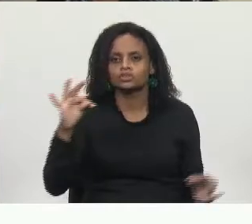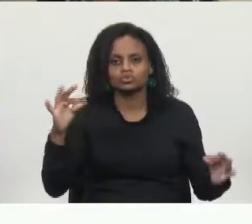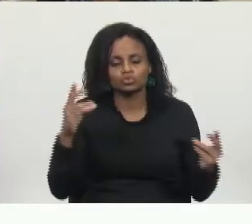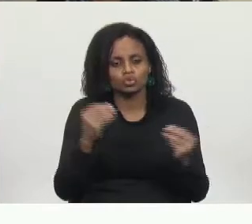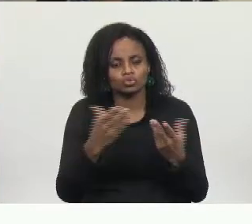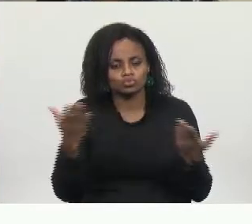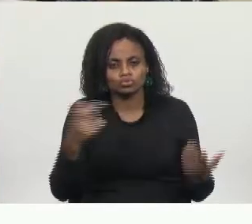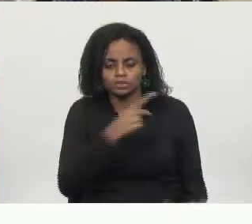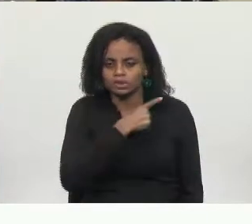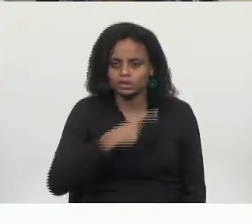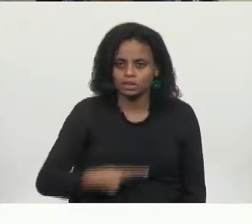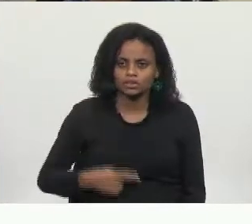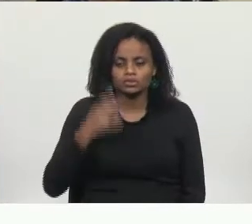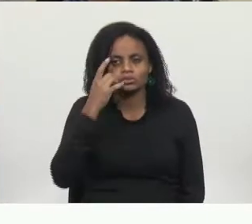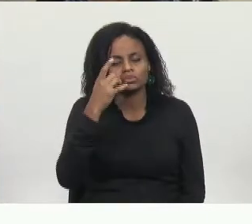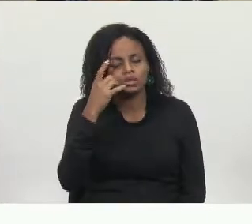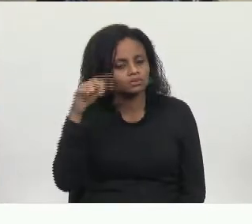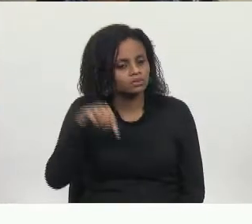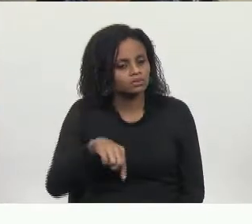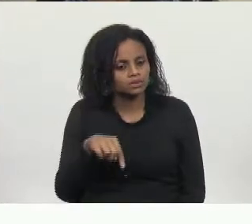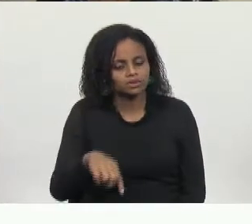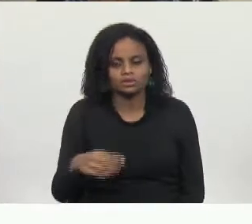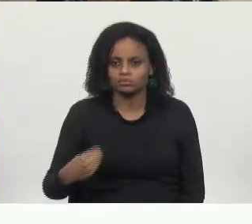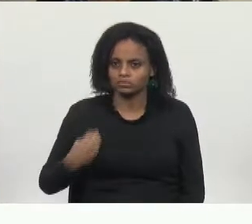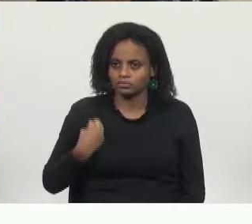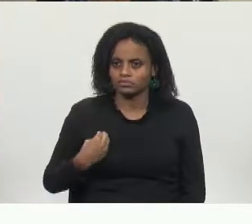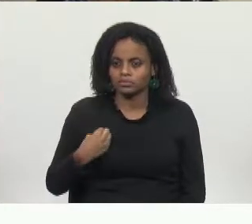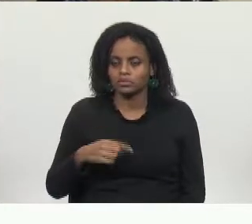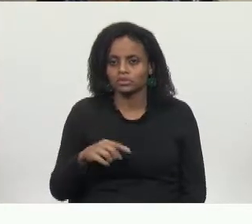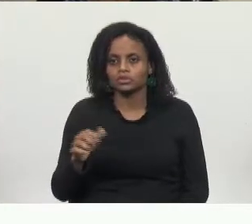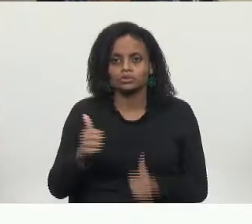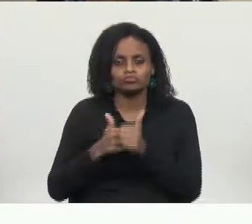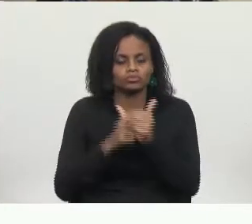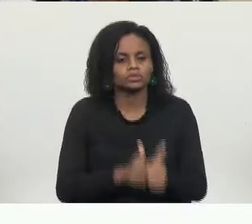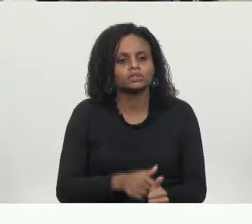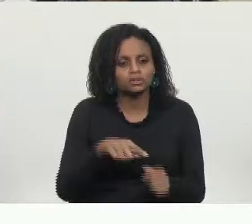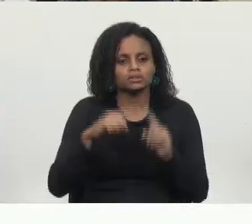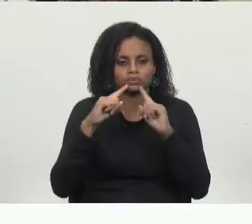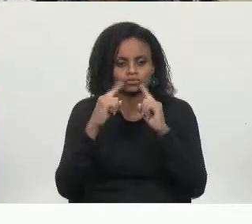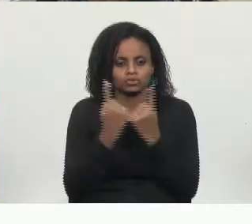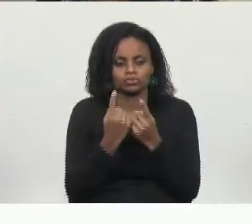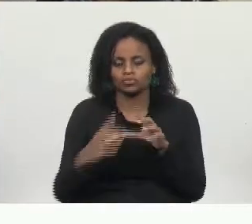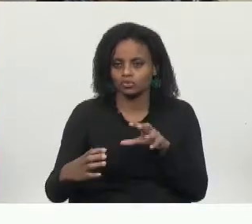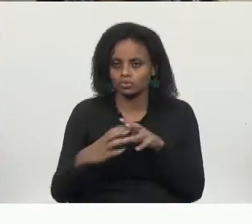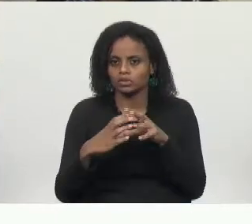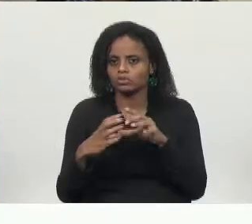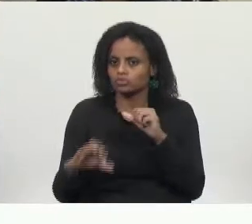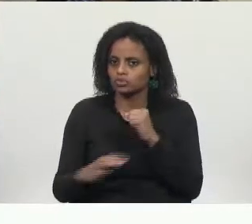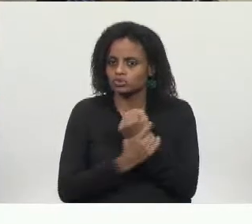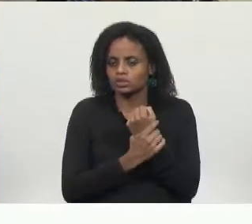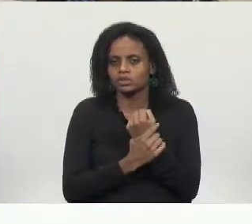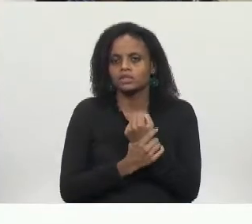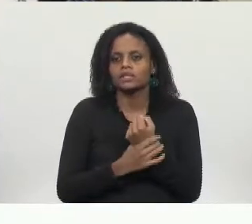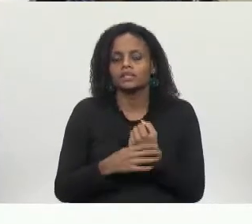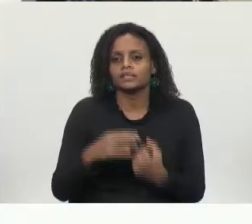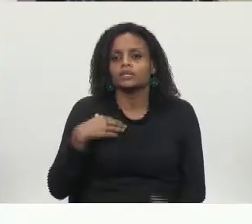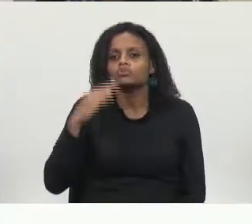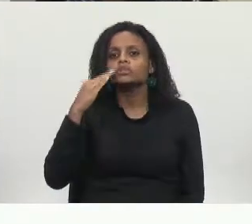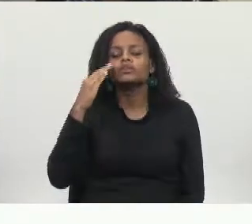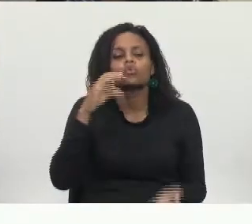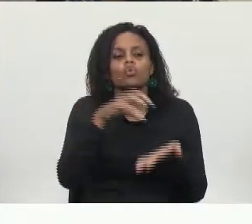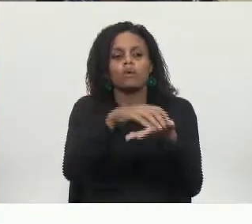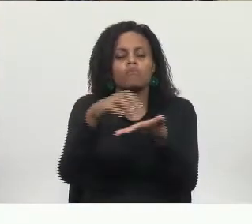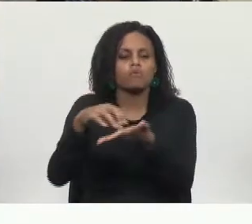deputados, público presente aqui acompanhando essa sessão da comissão. Eu entendo o seguinte: alguns órgãos públicos